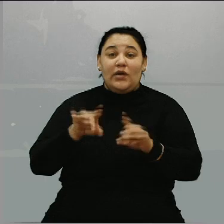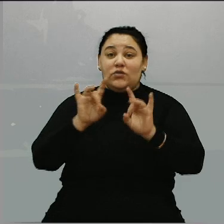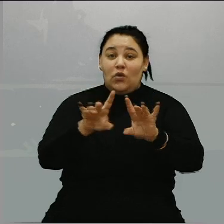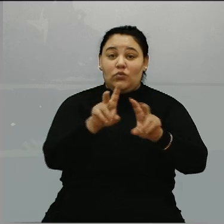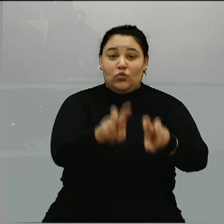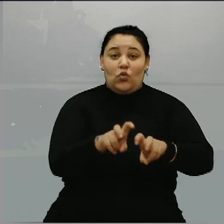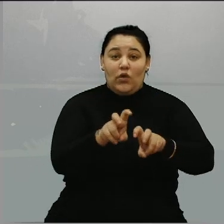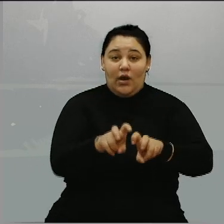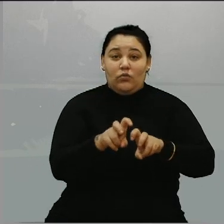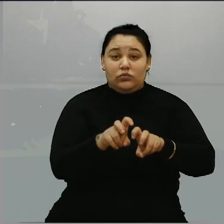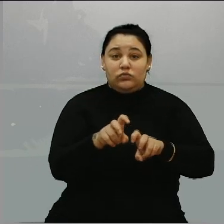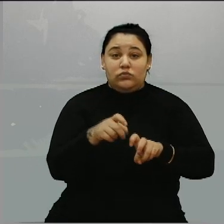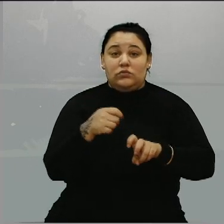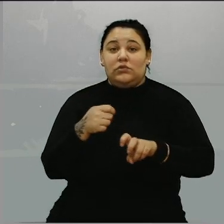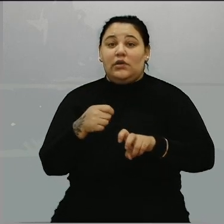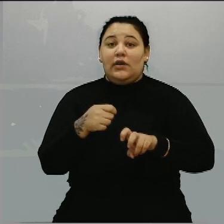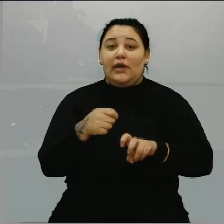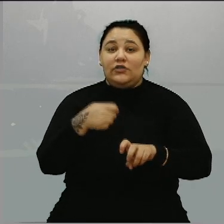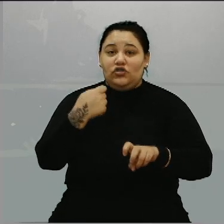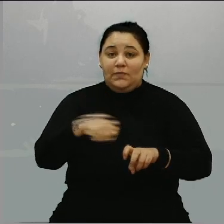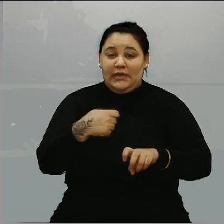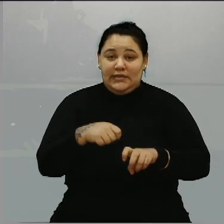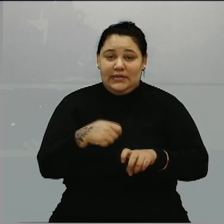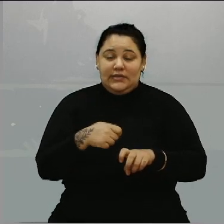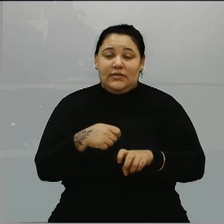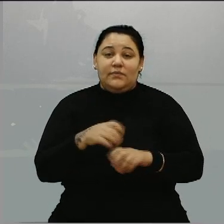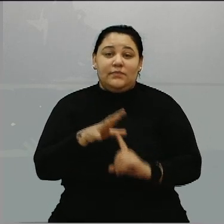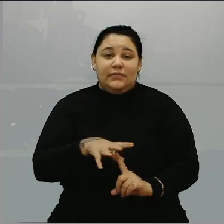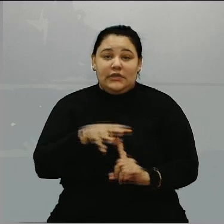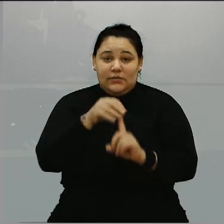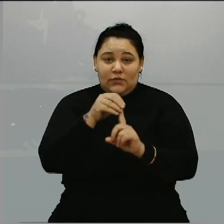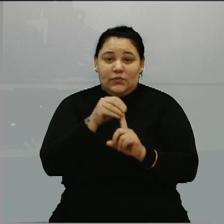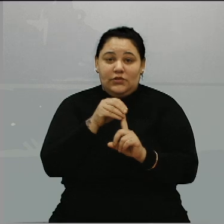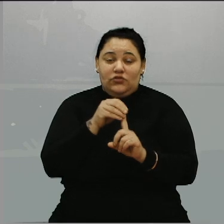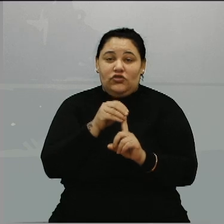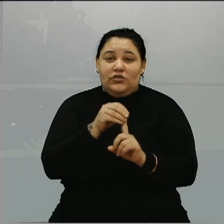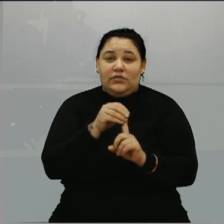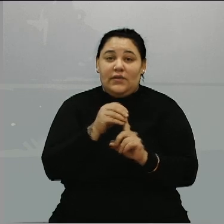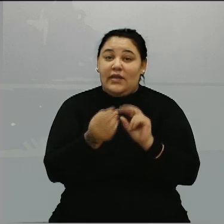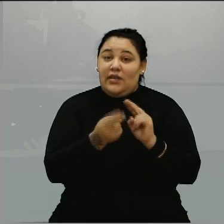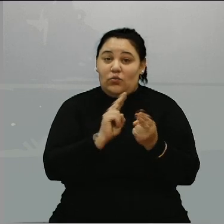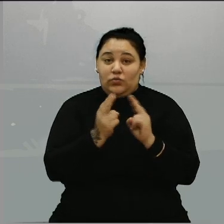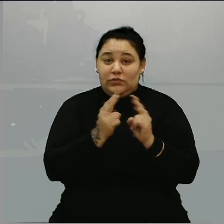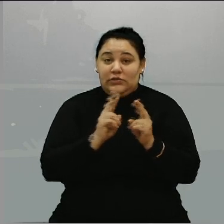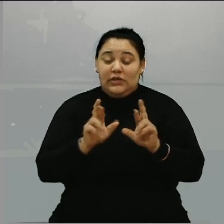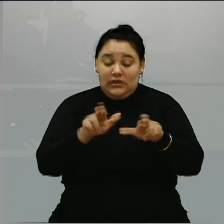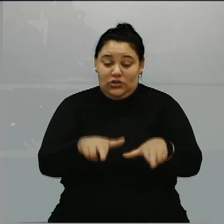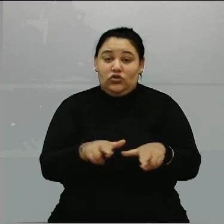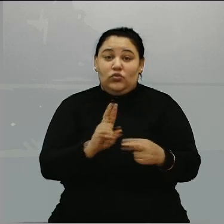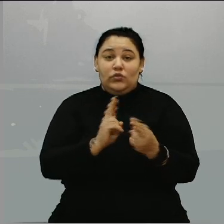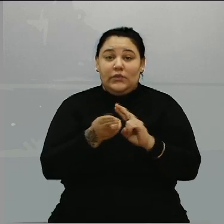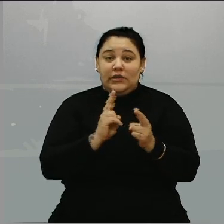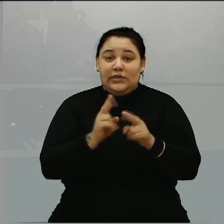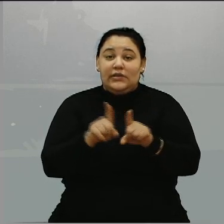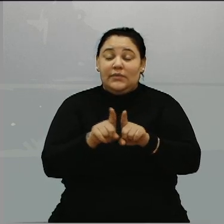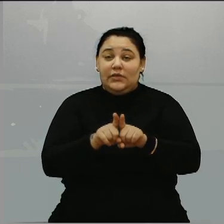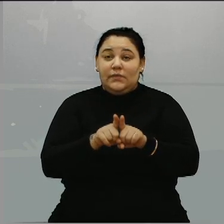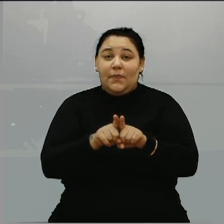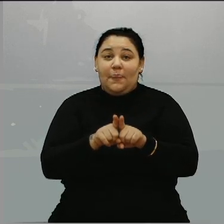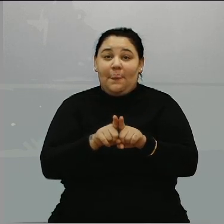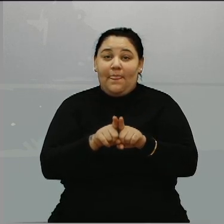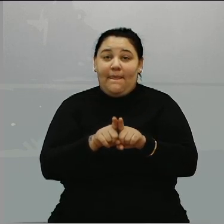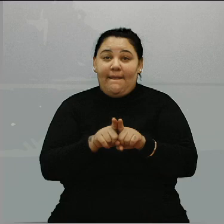Nós precisamos dessas contenções, principalmente aqui na questão urbana, na região urbana, na parte, vamos dizer assim,